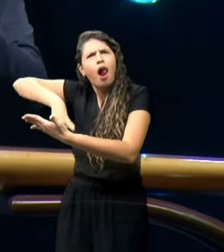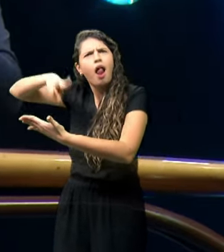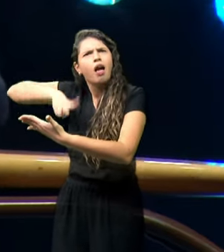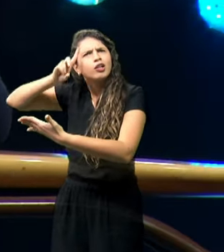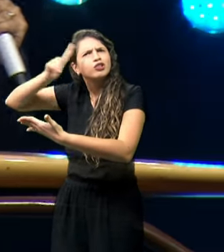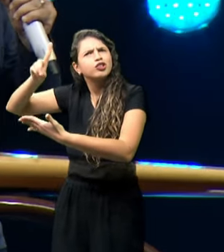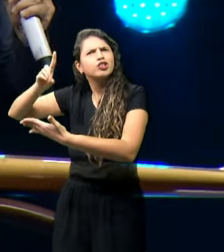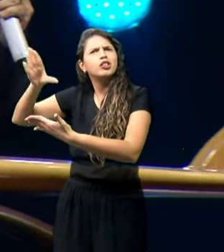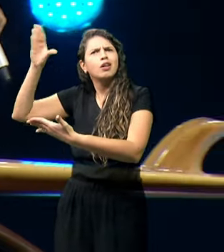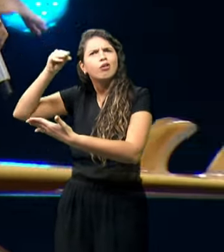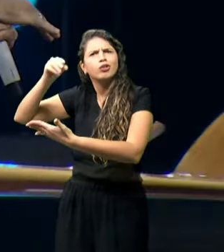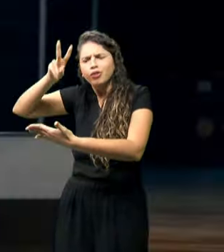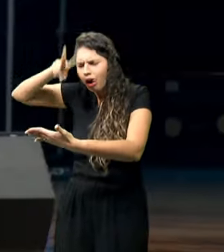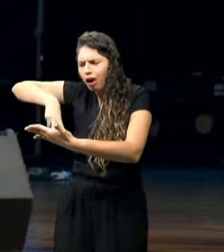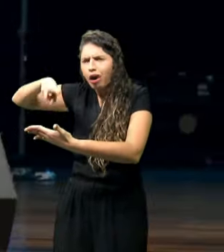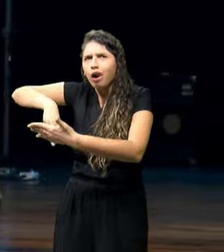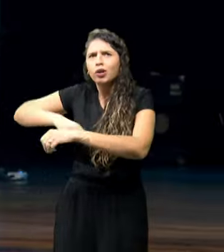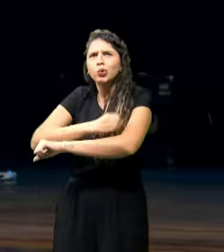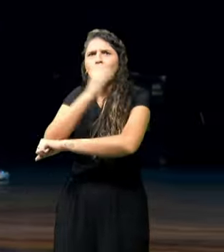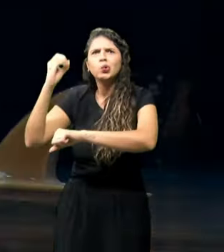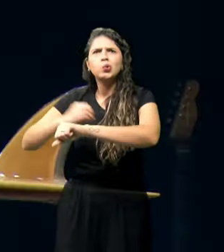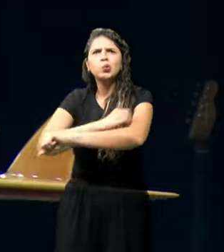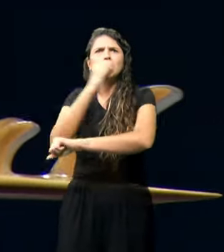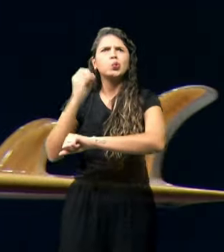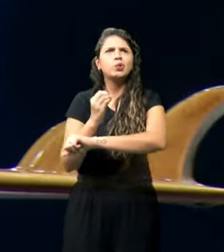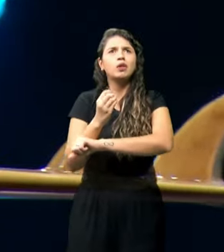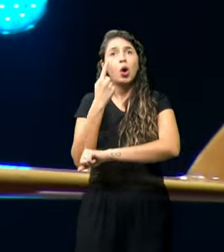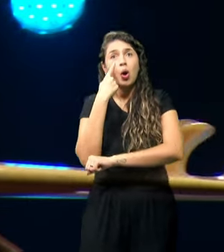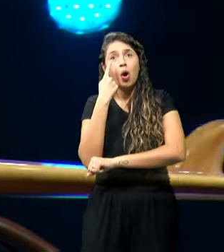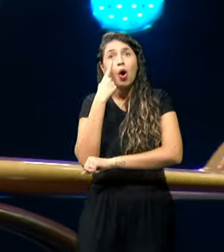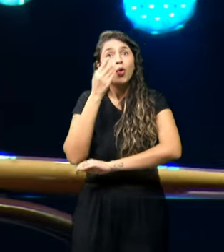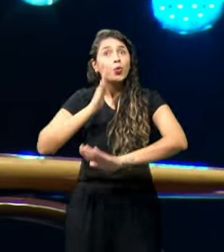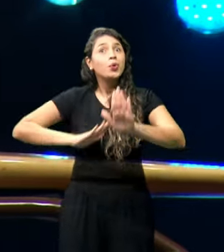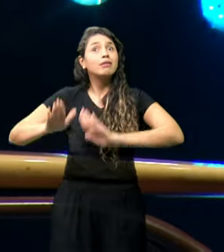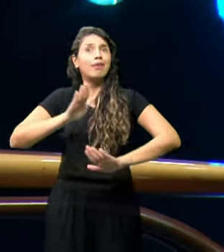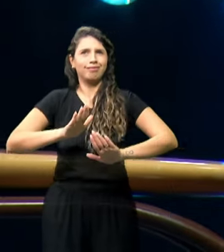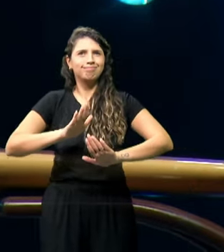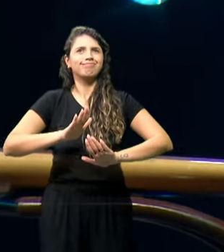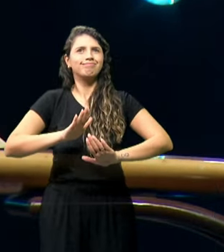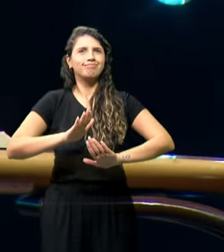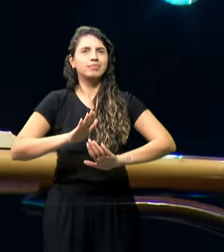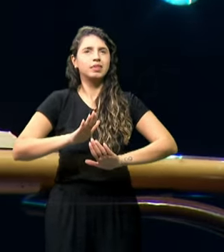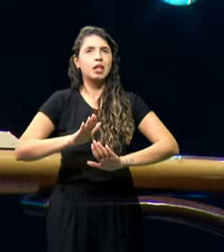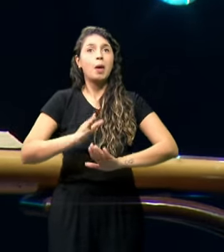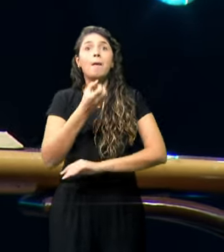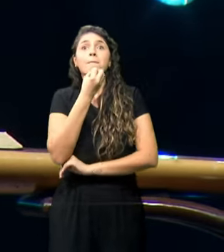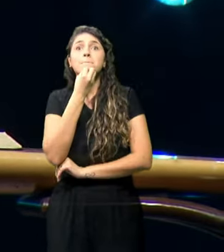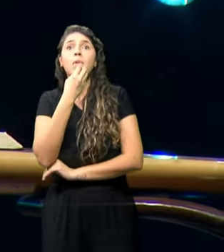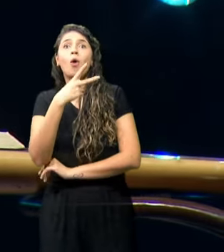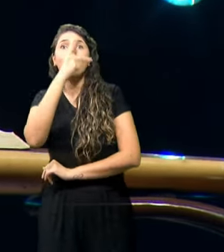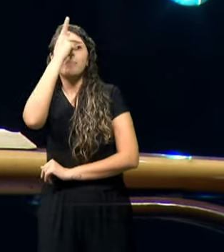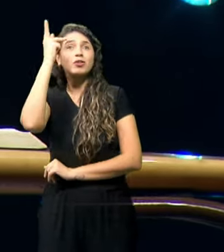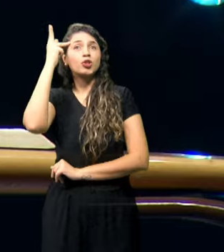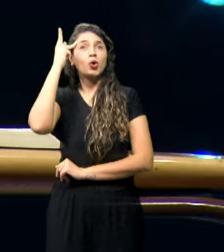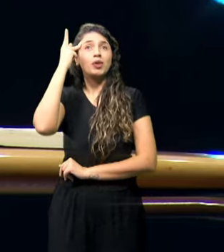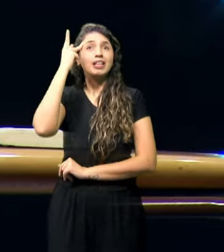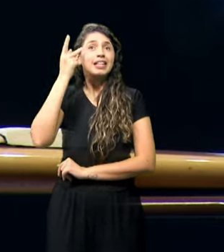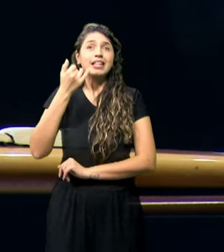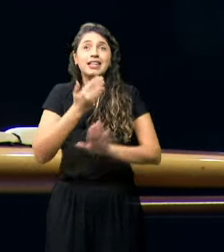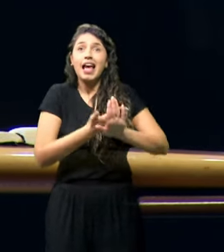Andar, parar e assentar. Decadência. Bem-aventurado o varão que não anda. Primeiro, segundo o